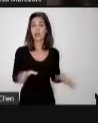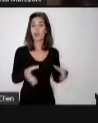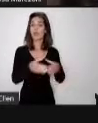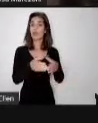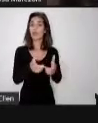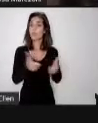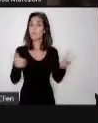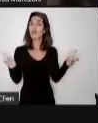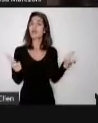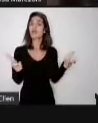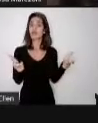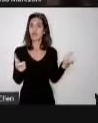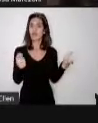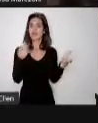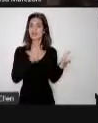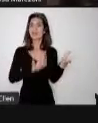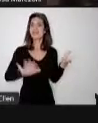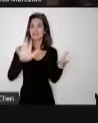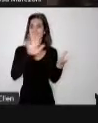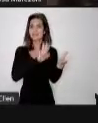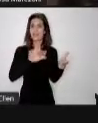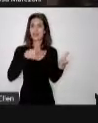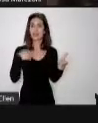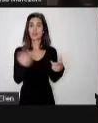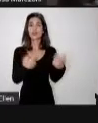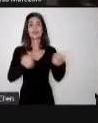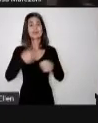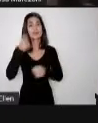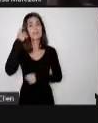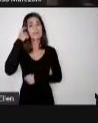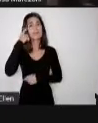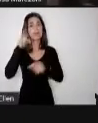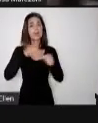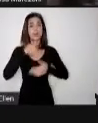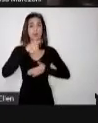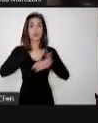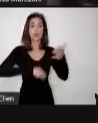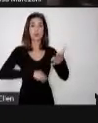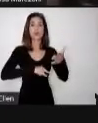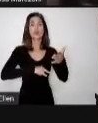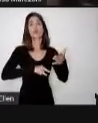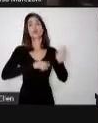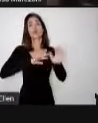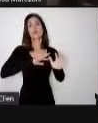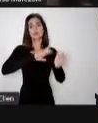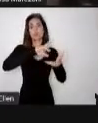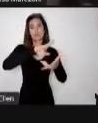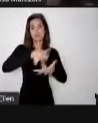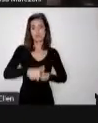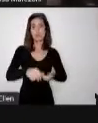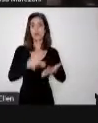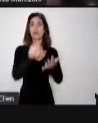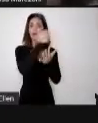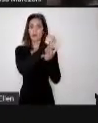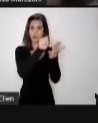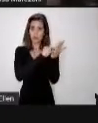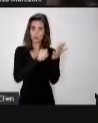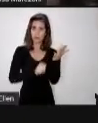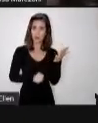quê? Nós precisamos pensar que os documentos internacionais, inclusive a Declaração de Salamanca,